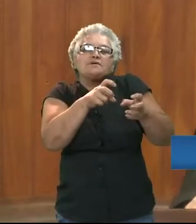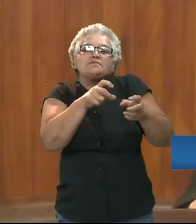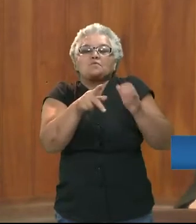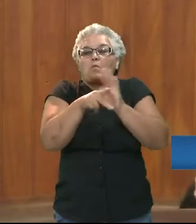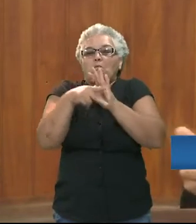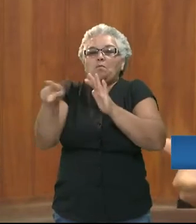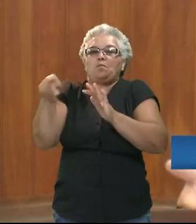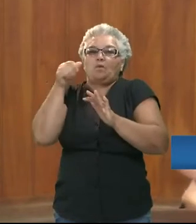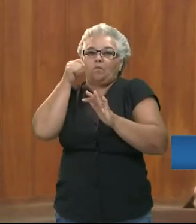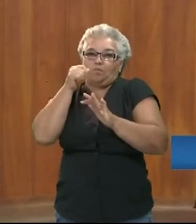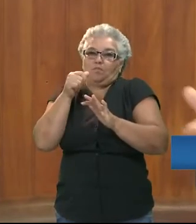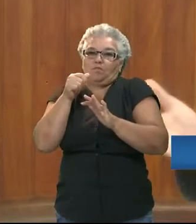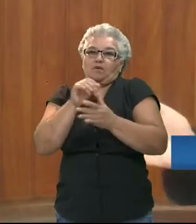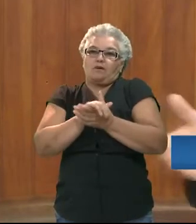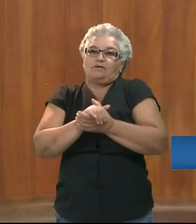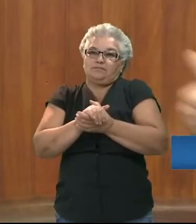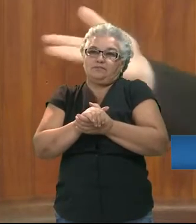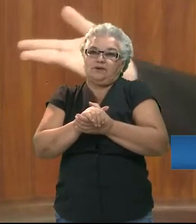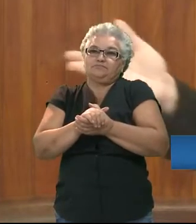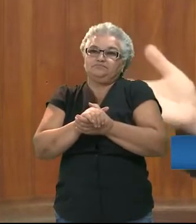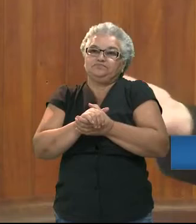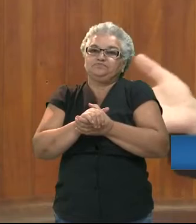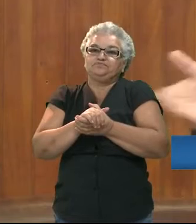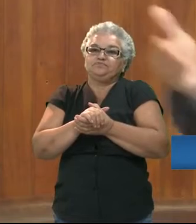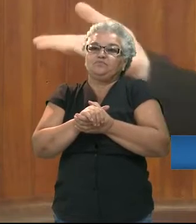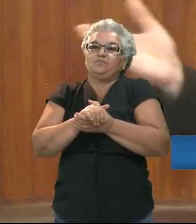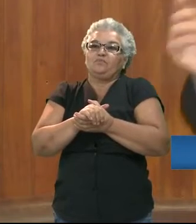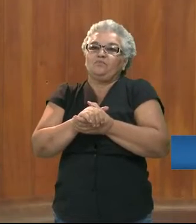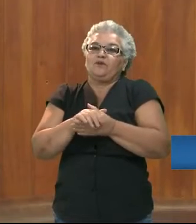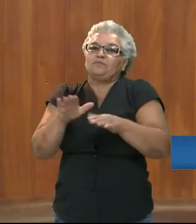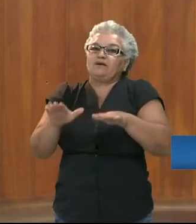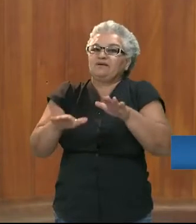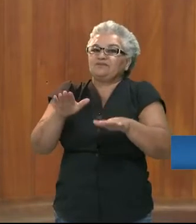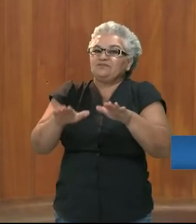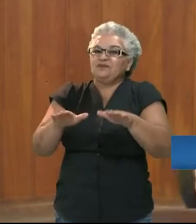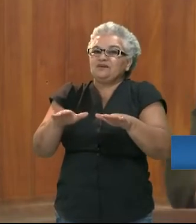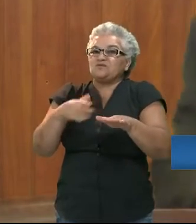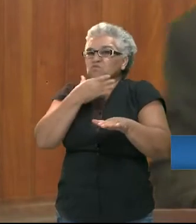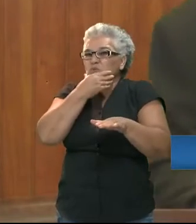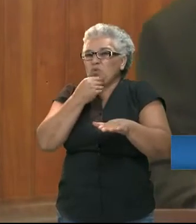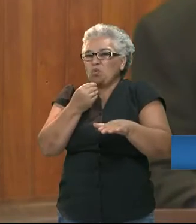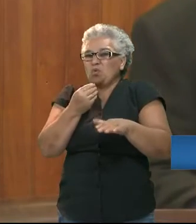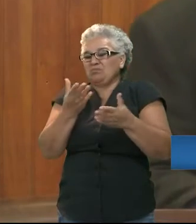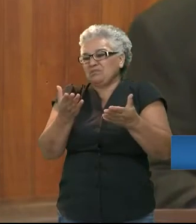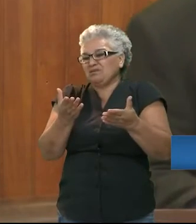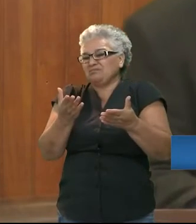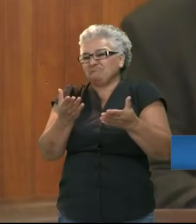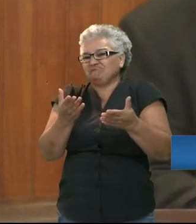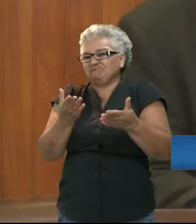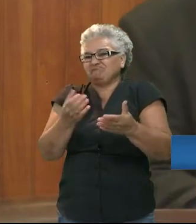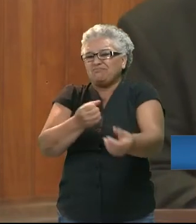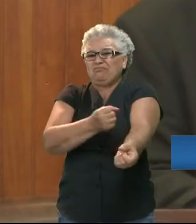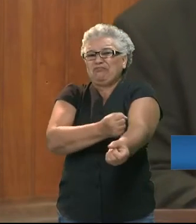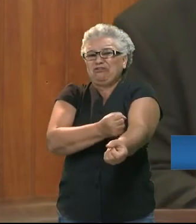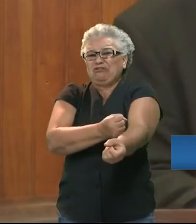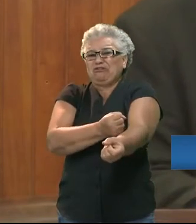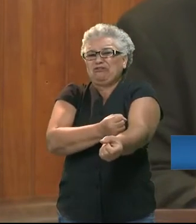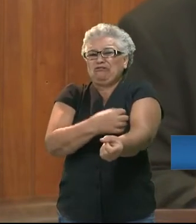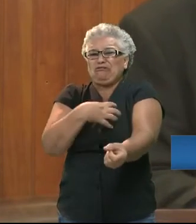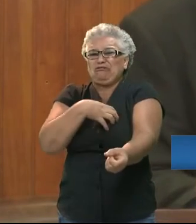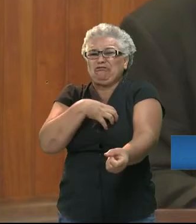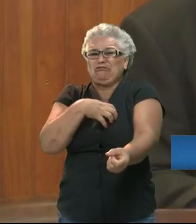também aqui representado em diversas matérias que por vezes passam despercebida por nós. Esse é um vício de comportamento dos parlamentos